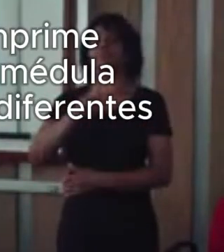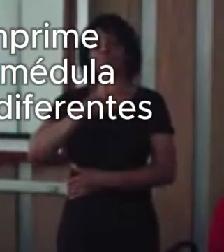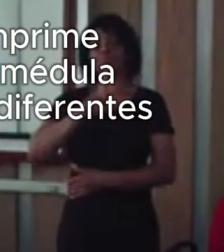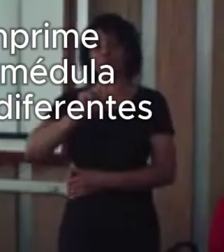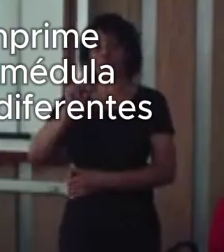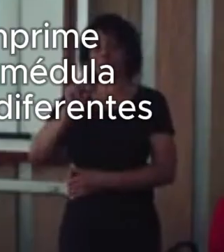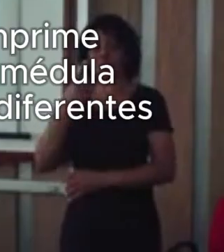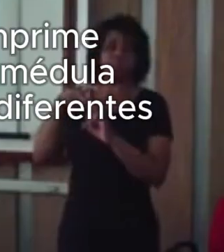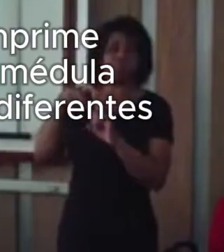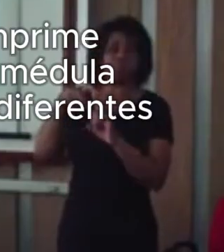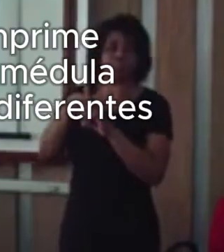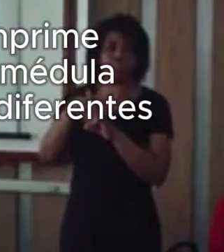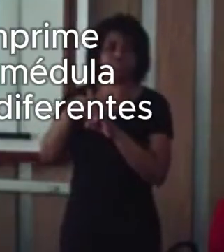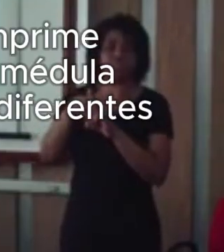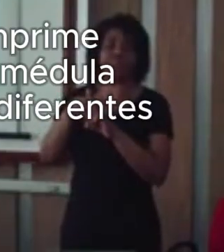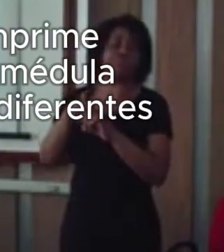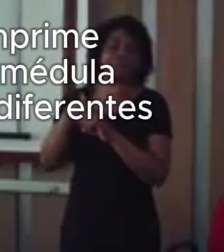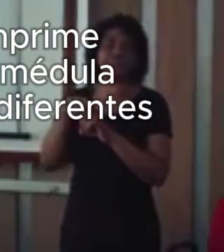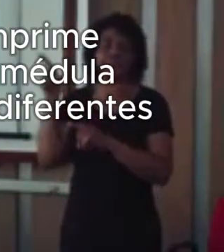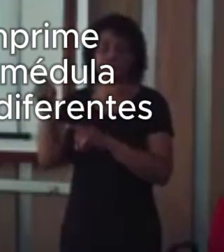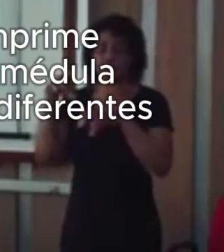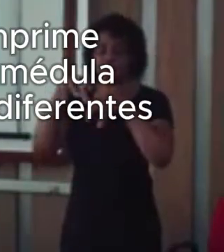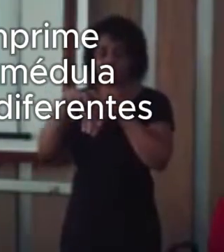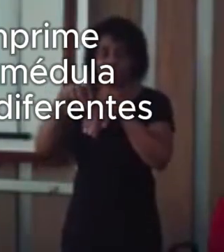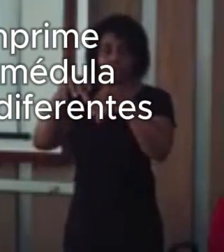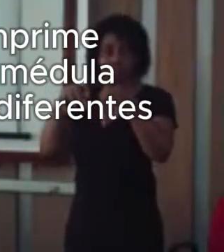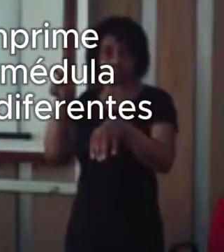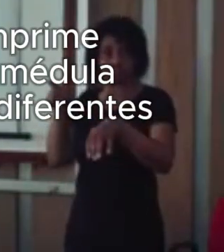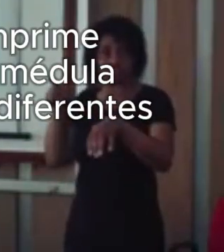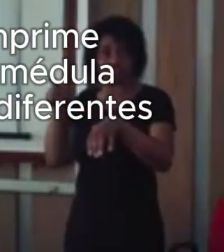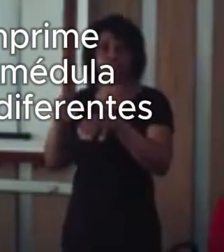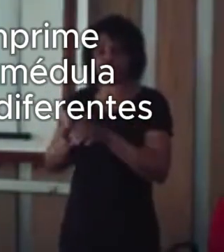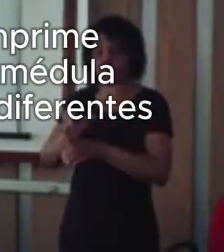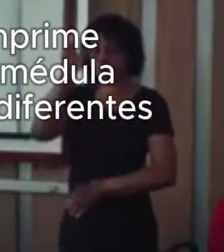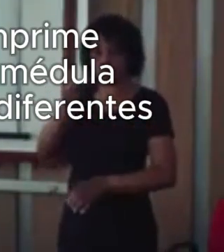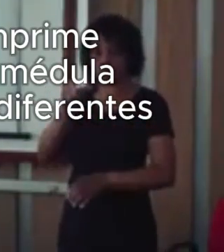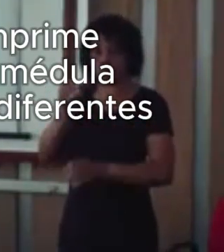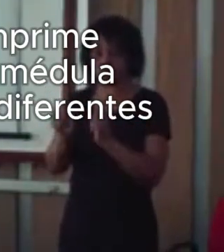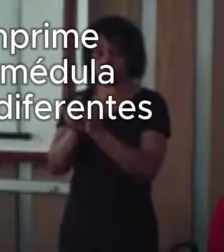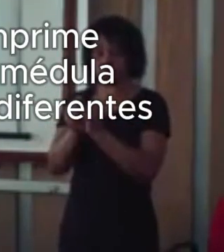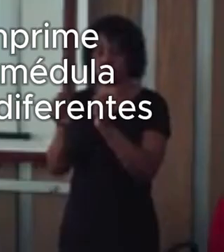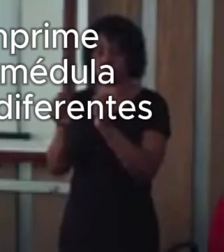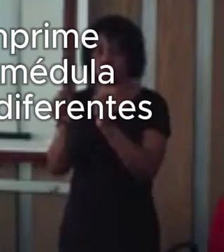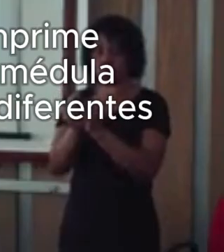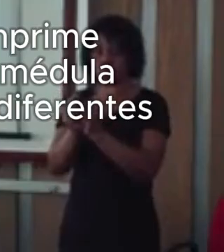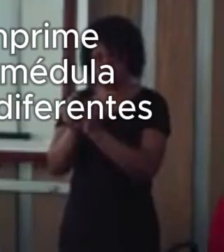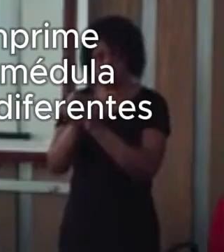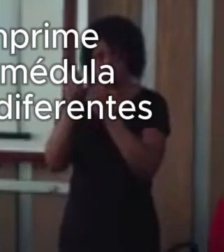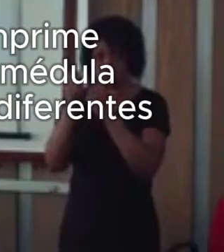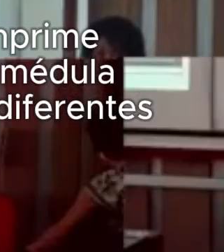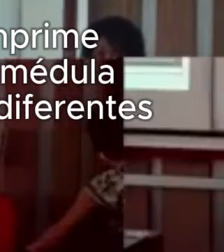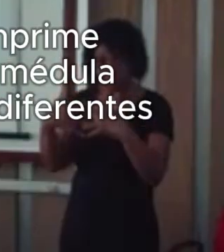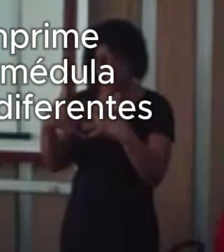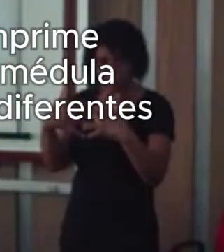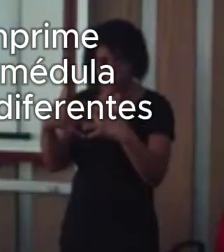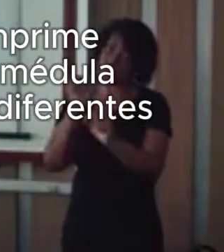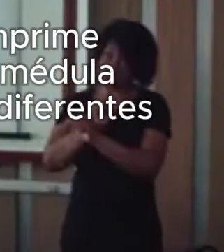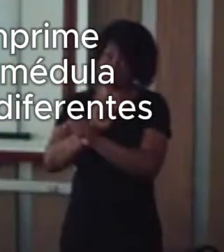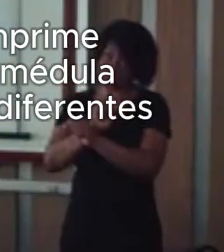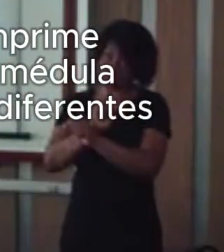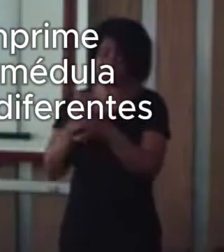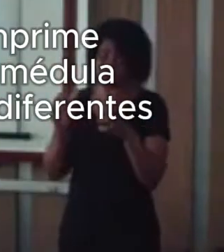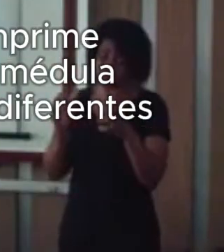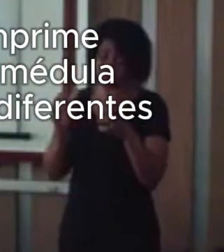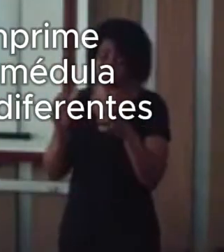uma lesão, esse deslocamento aqui das vértebras comprime a medula, ou, às vezes, pode até romper, mas comprime